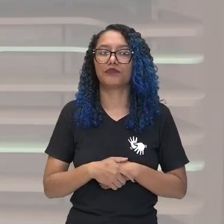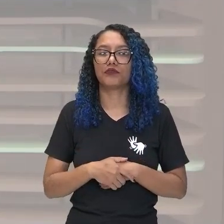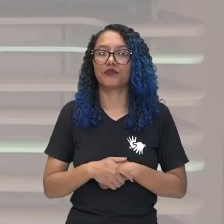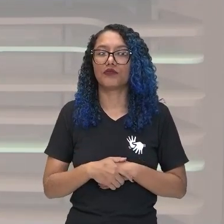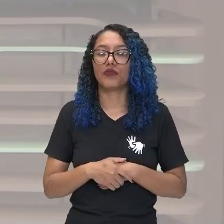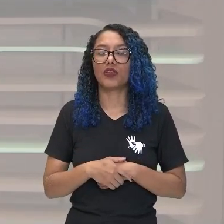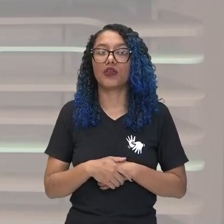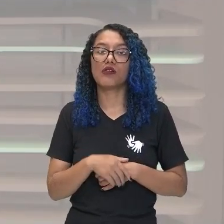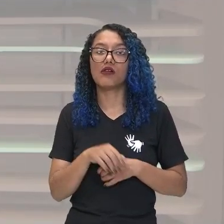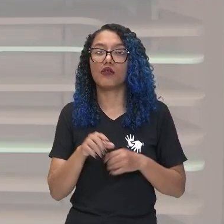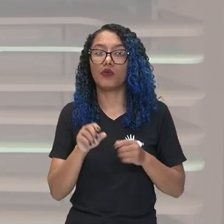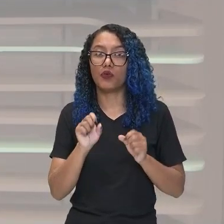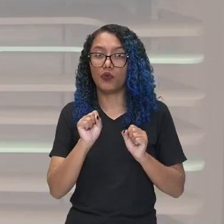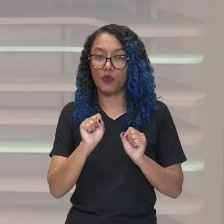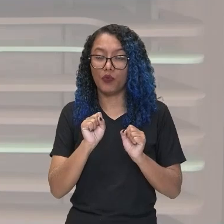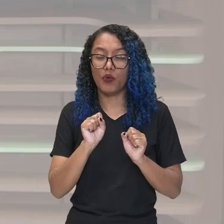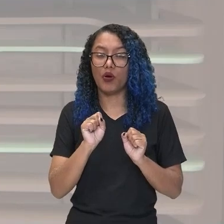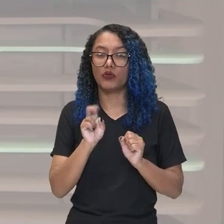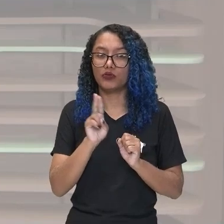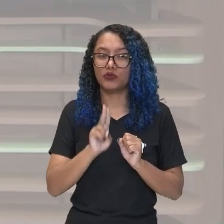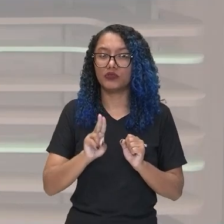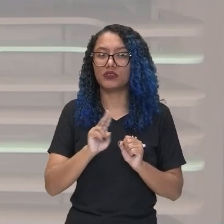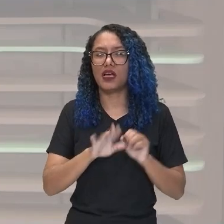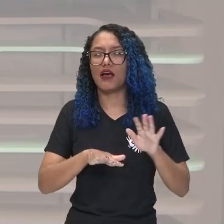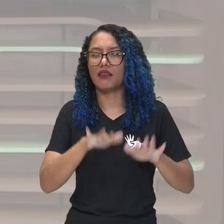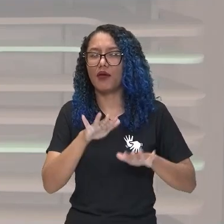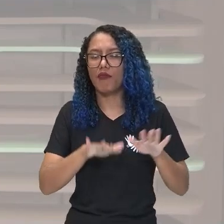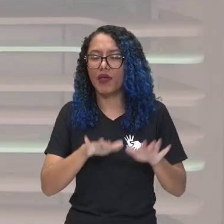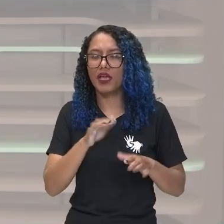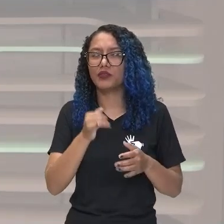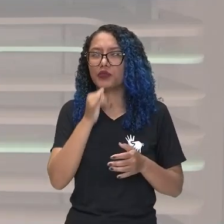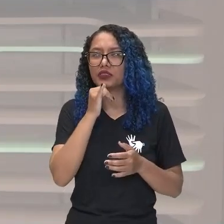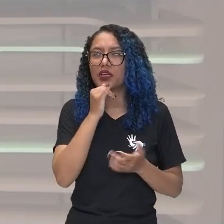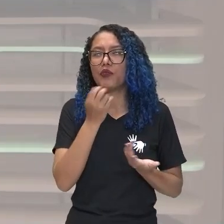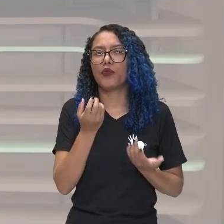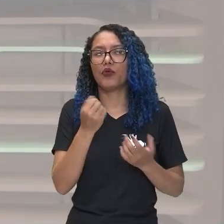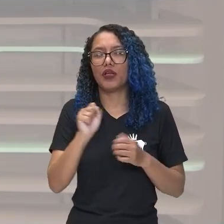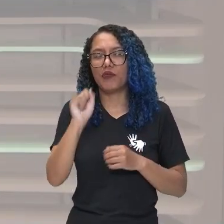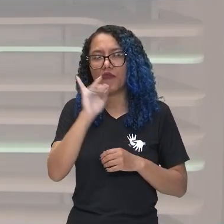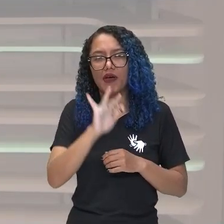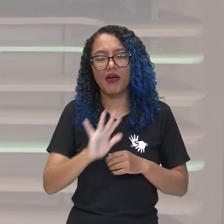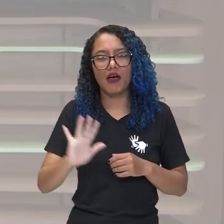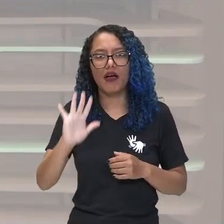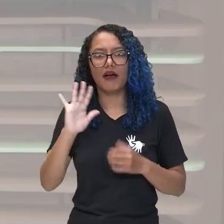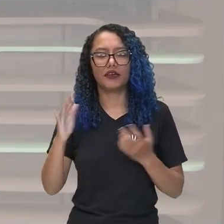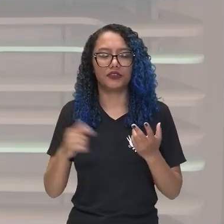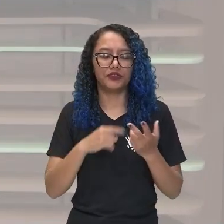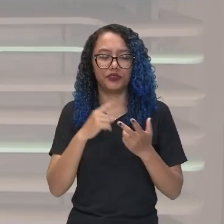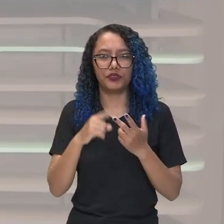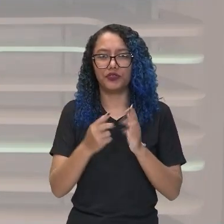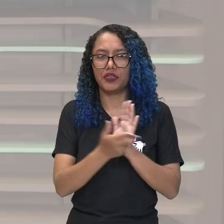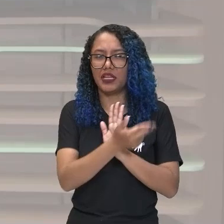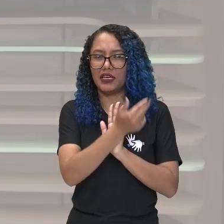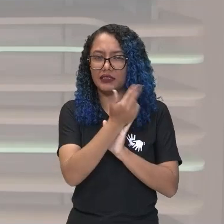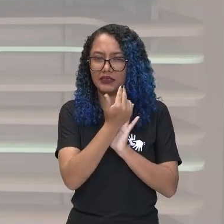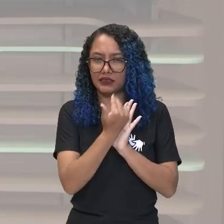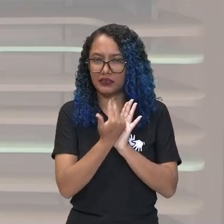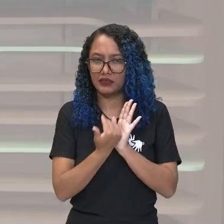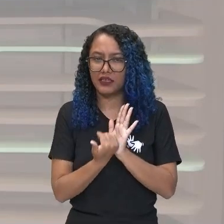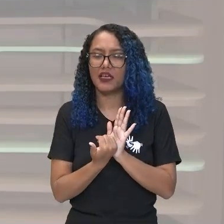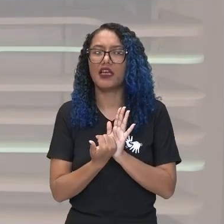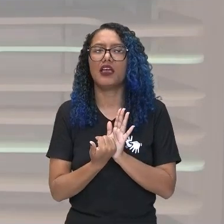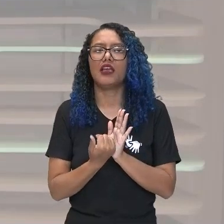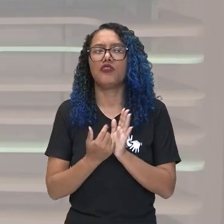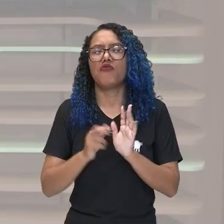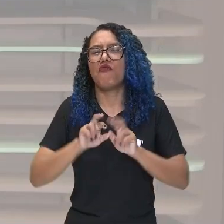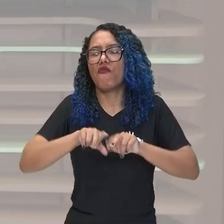não verbal, que podem variar entre imagens, ilustrações, pictogramas e outros, né? Ele trata-se ali de uma